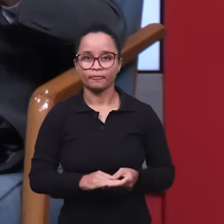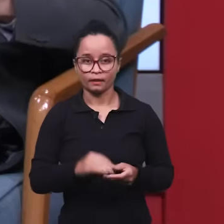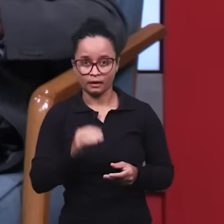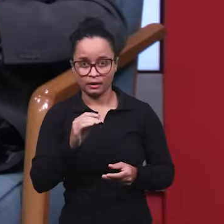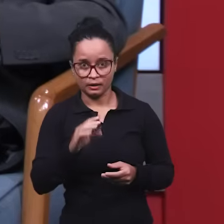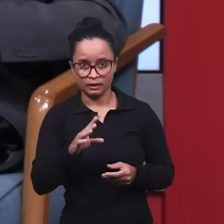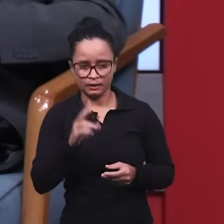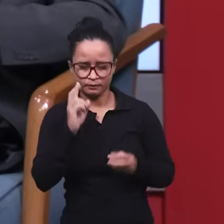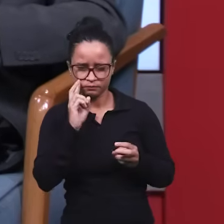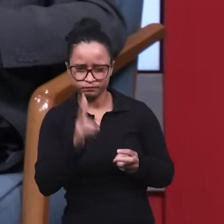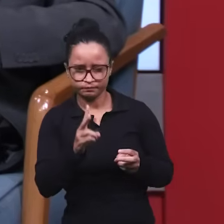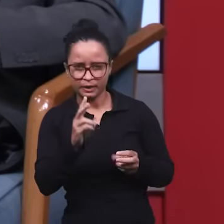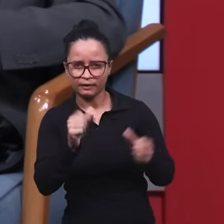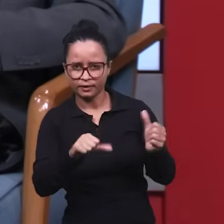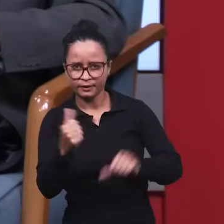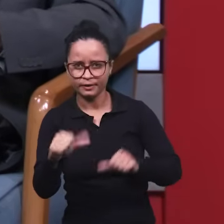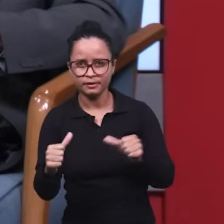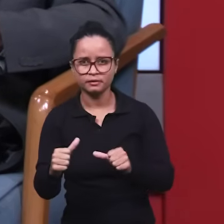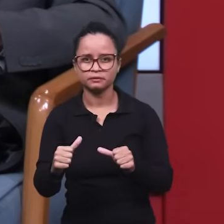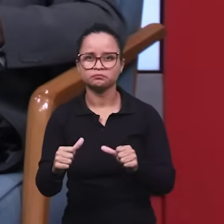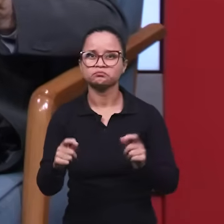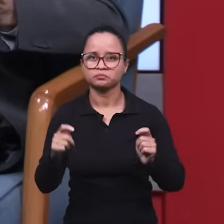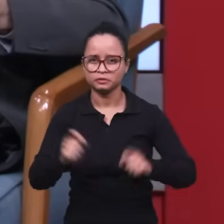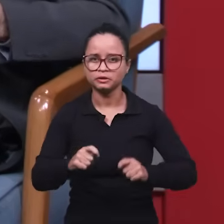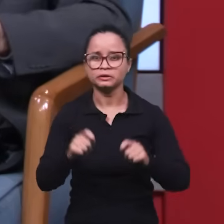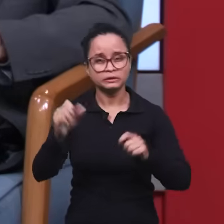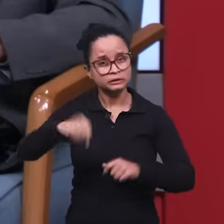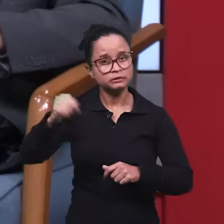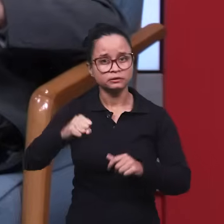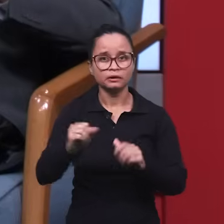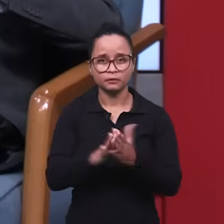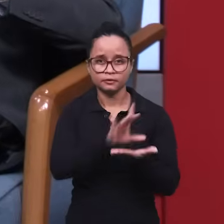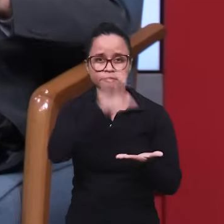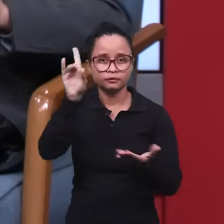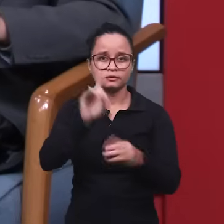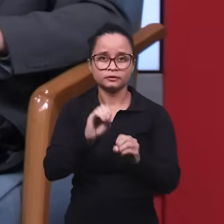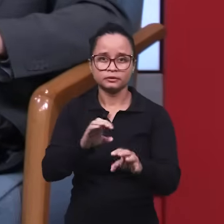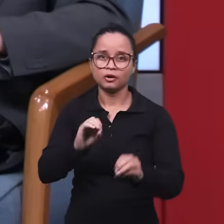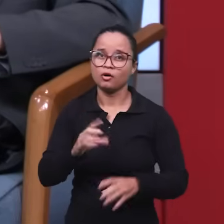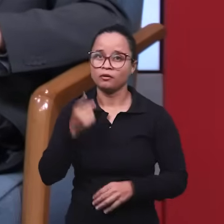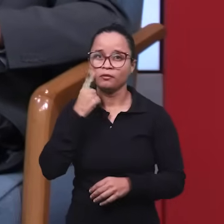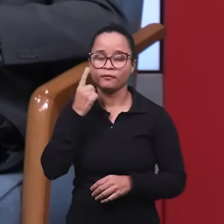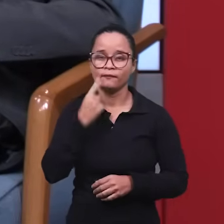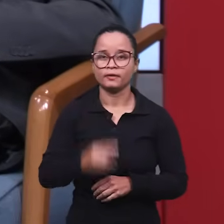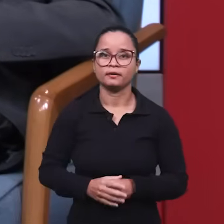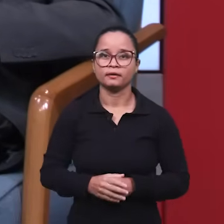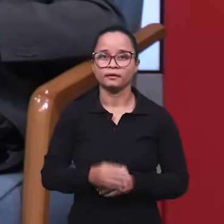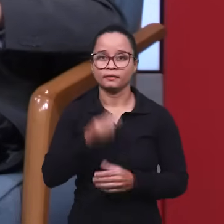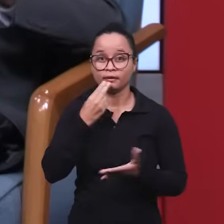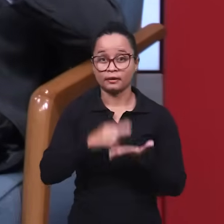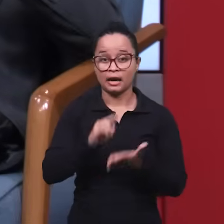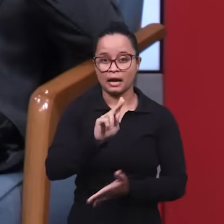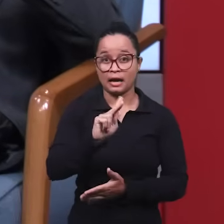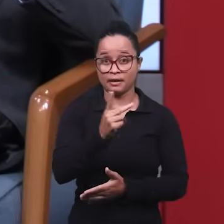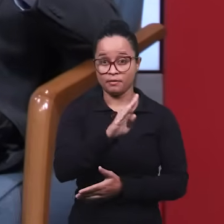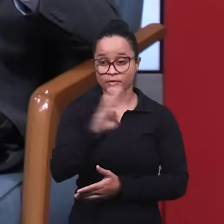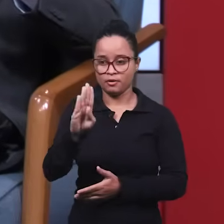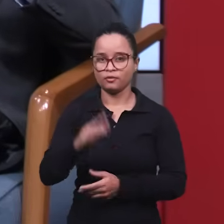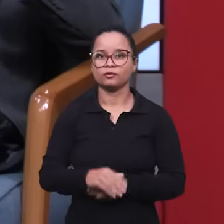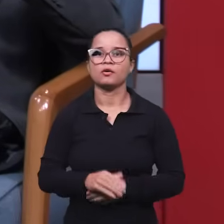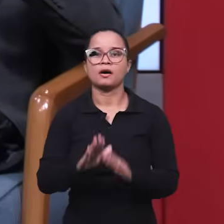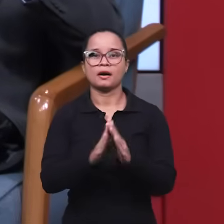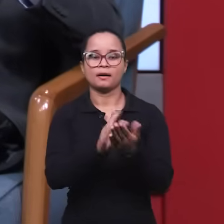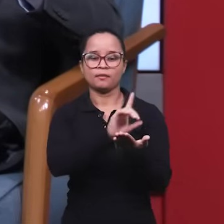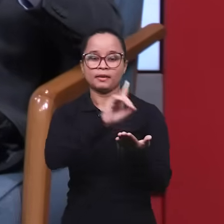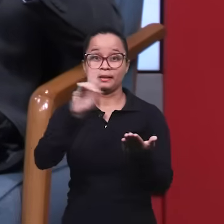julgar isso? Sim, a palavra ensina. Como pode? Vamos na carta aos Hebreus. A